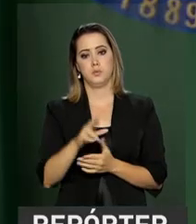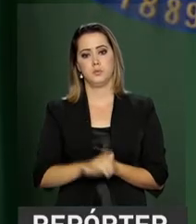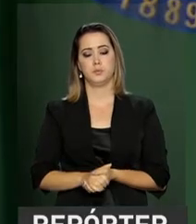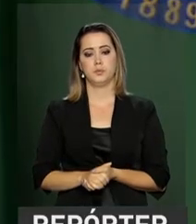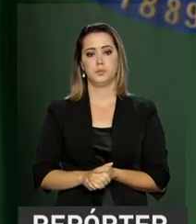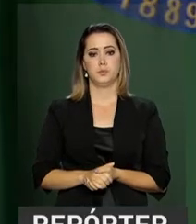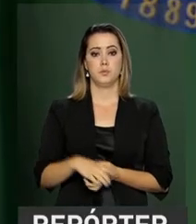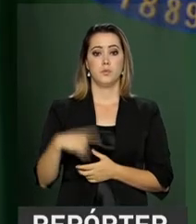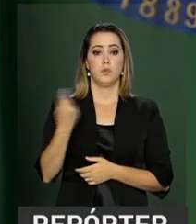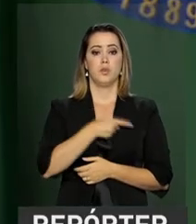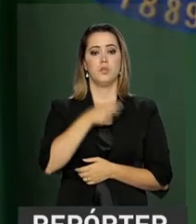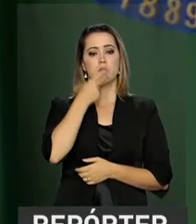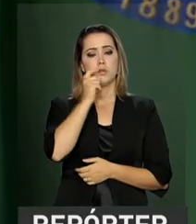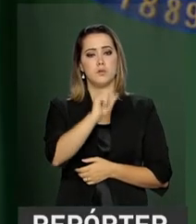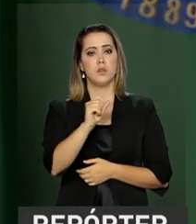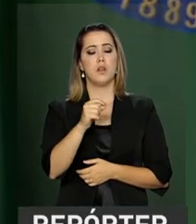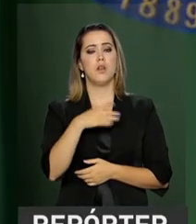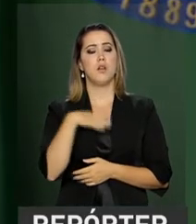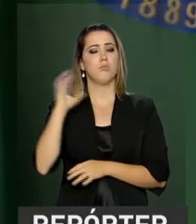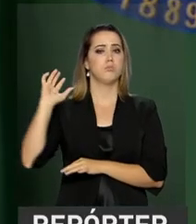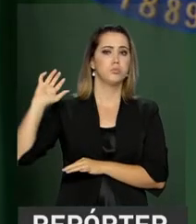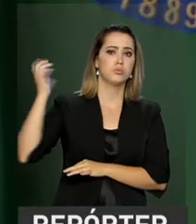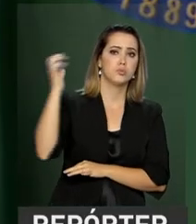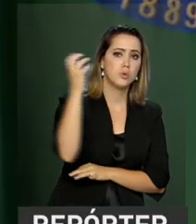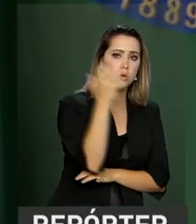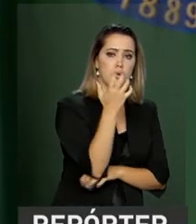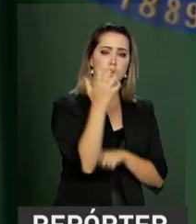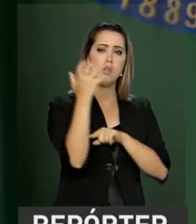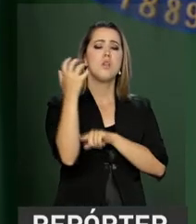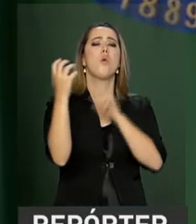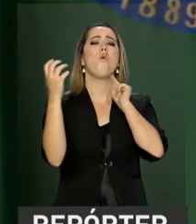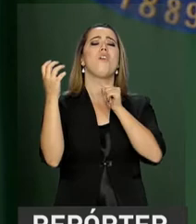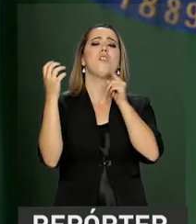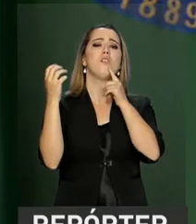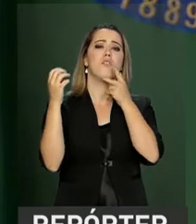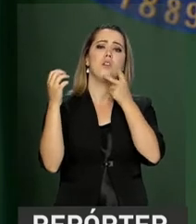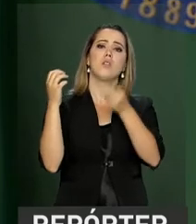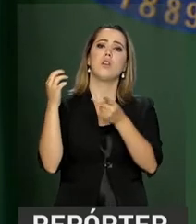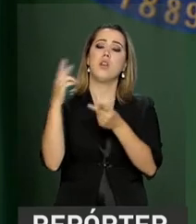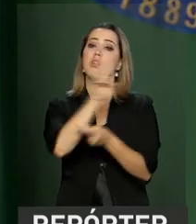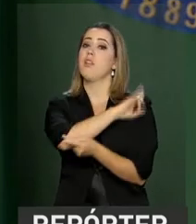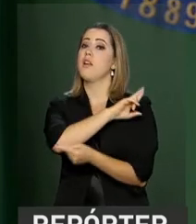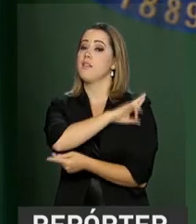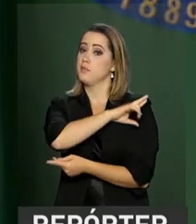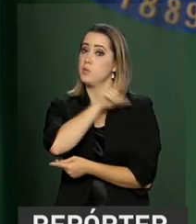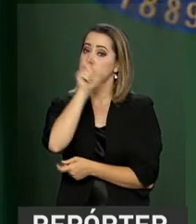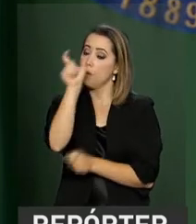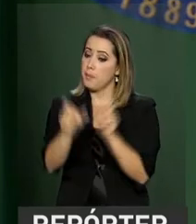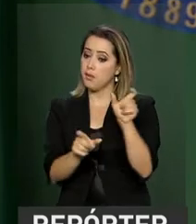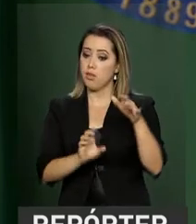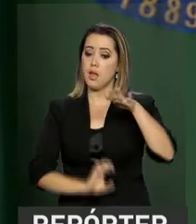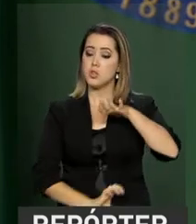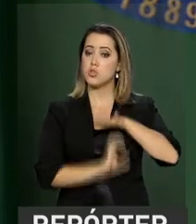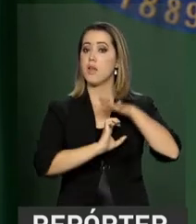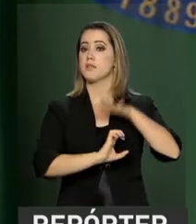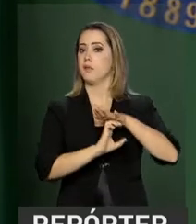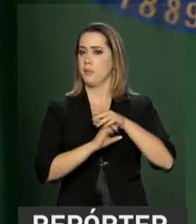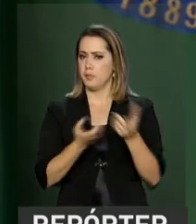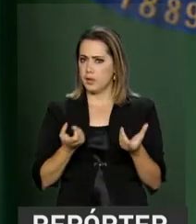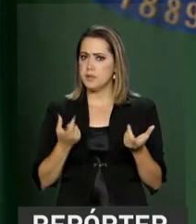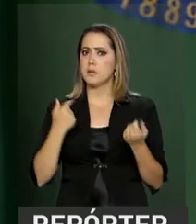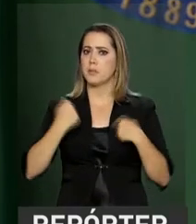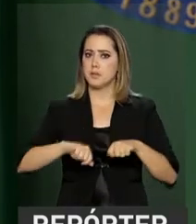quando falamos em meio ambiente nós tornamos clara e precisa a responsabilidade das empresas pela recuperação